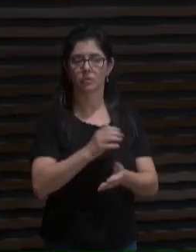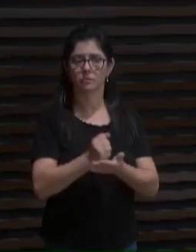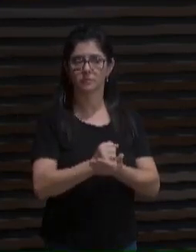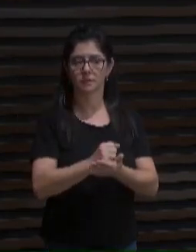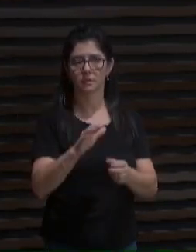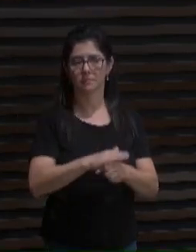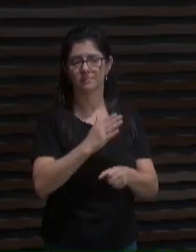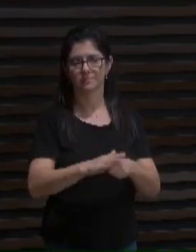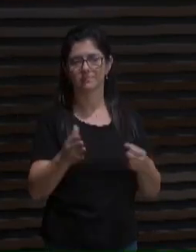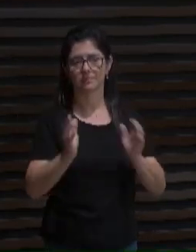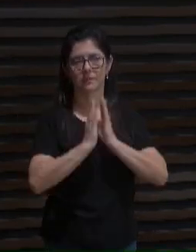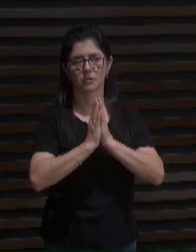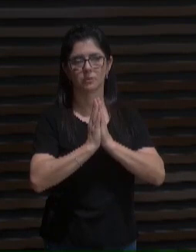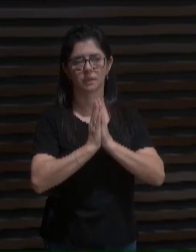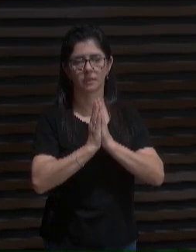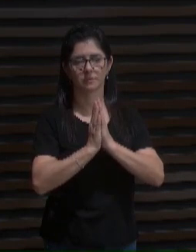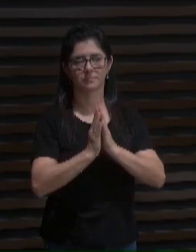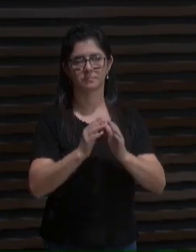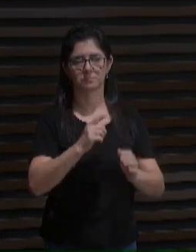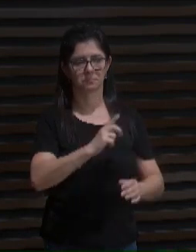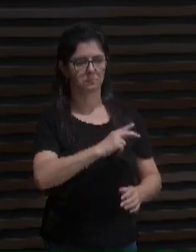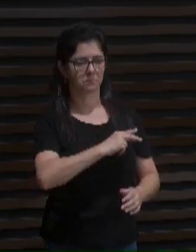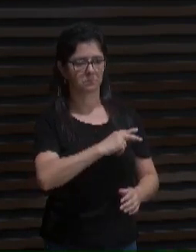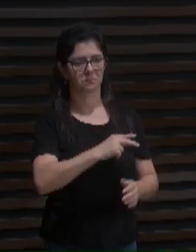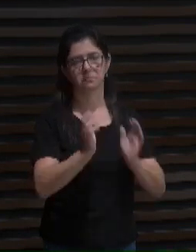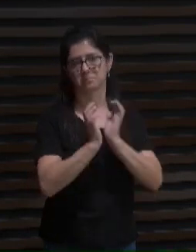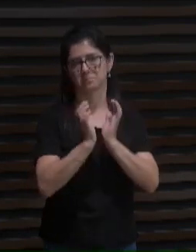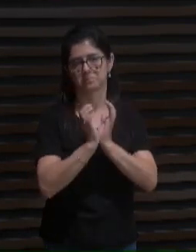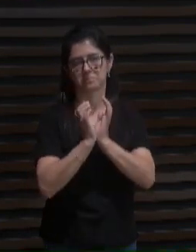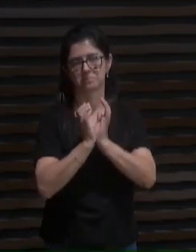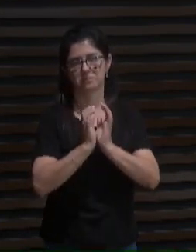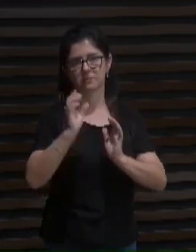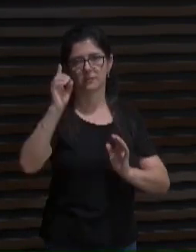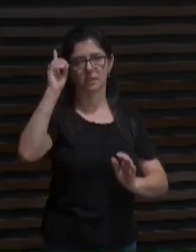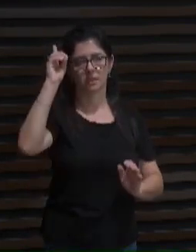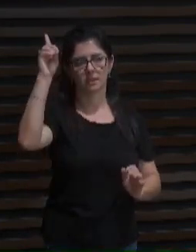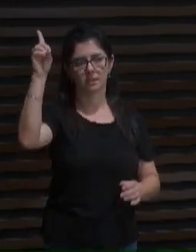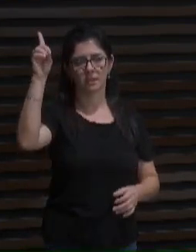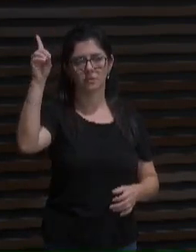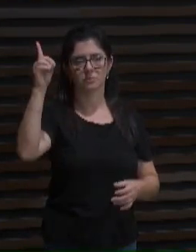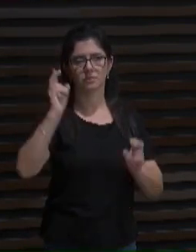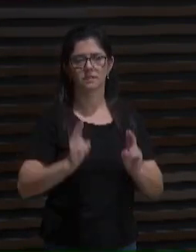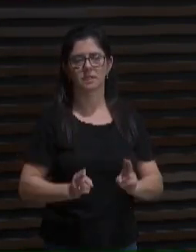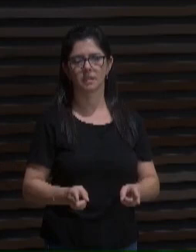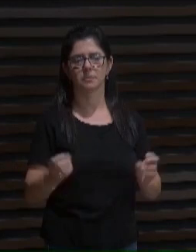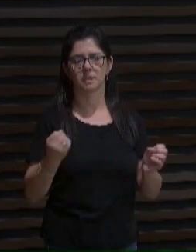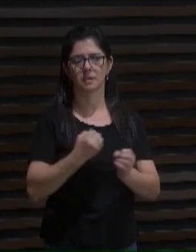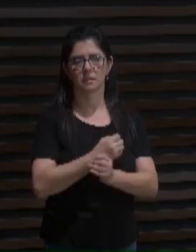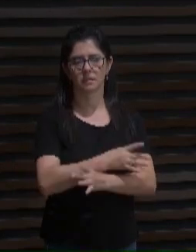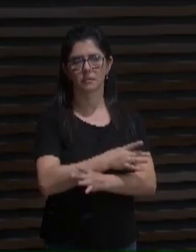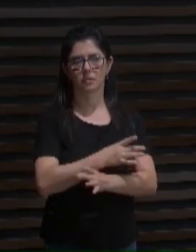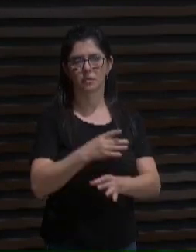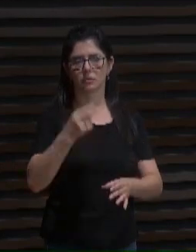e coletivas. Deus está sempre pronto para nos ouvir. Vamos ler